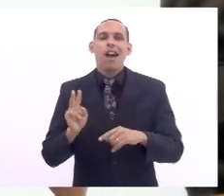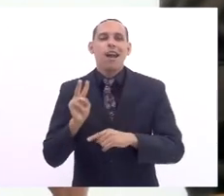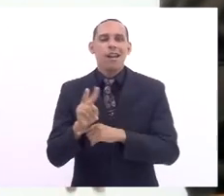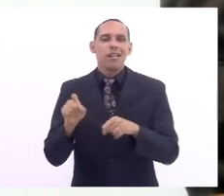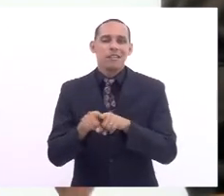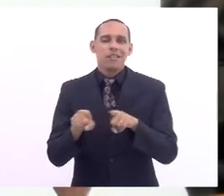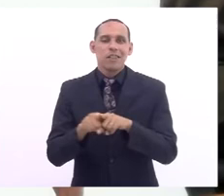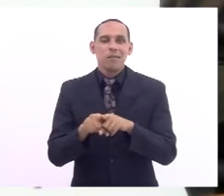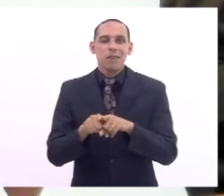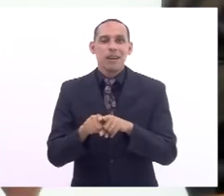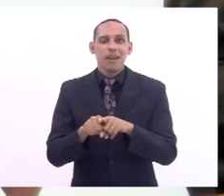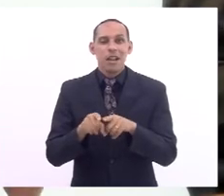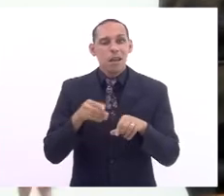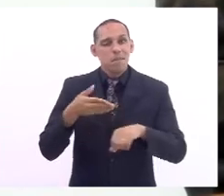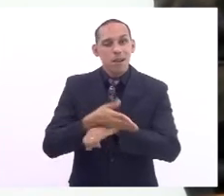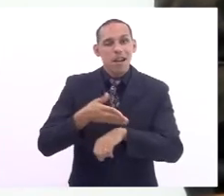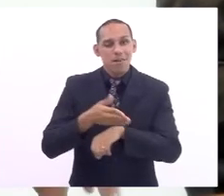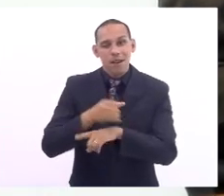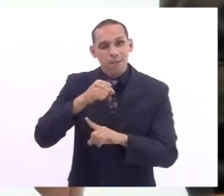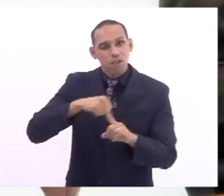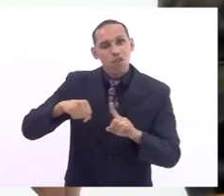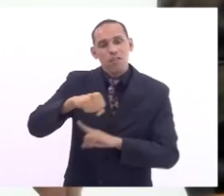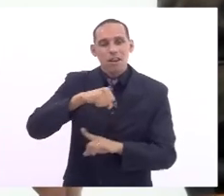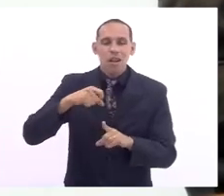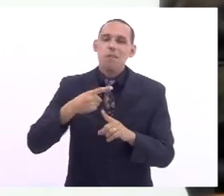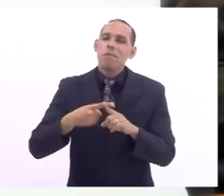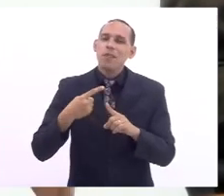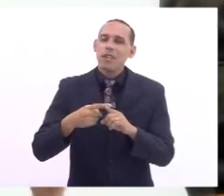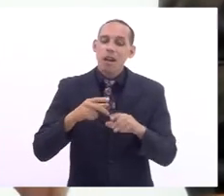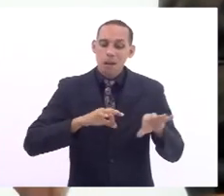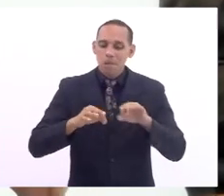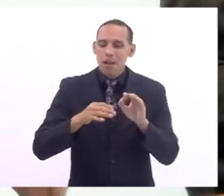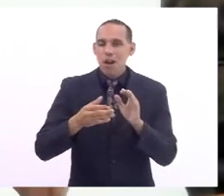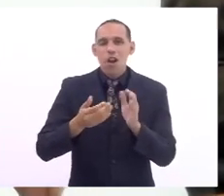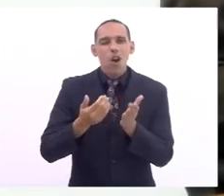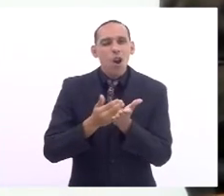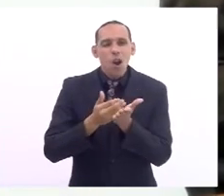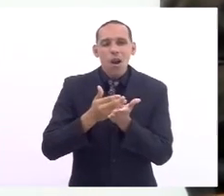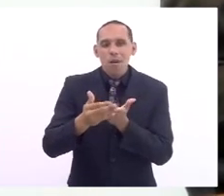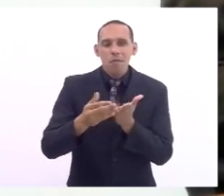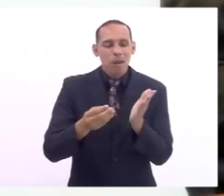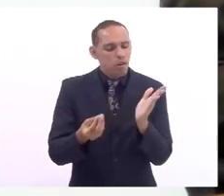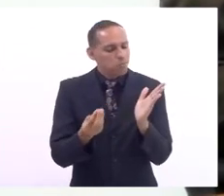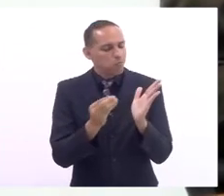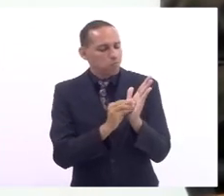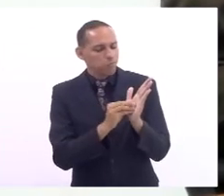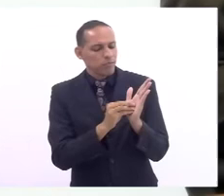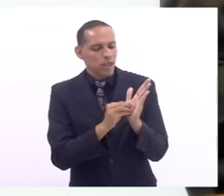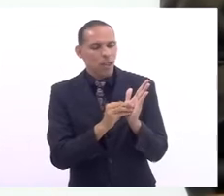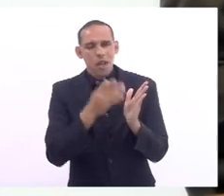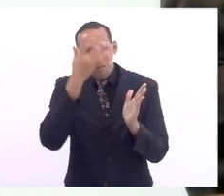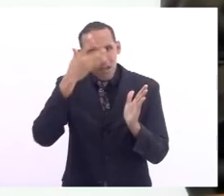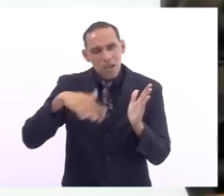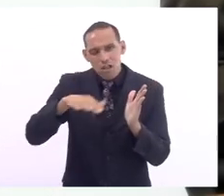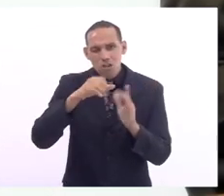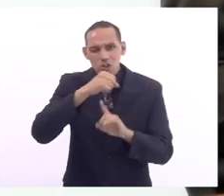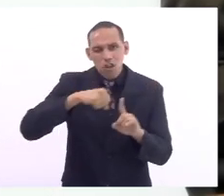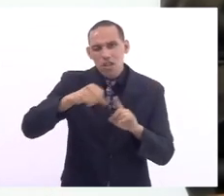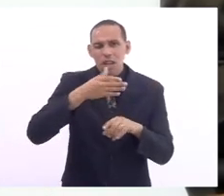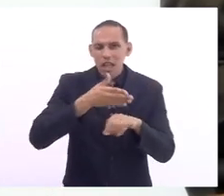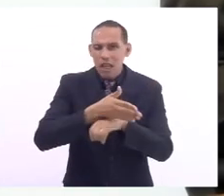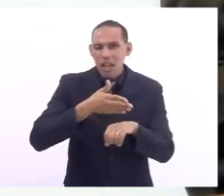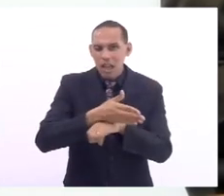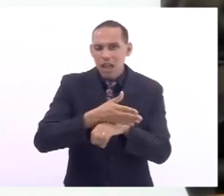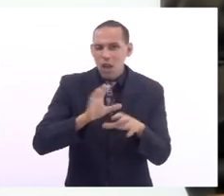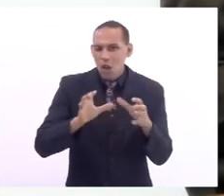participação social no plano me lembro que a versão inicial do plano não previa participação da sociedade civil no conselho